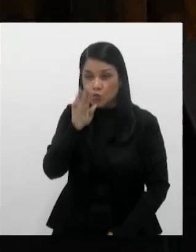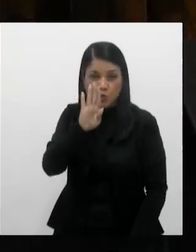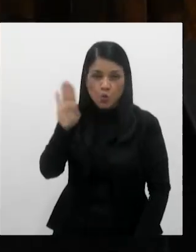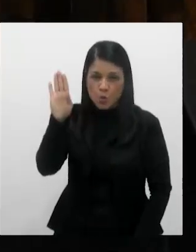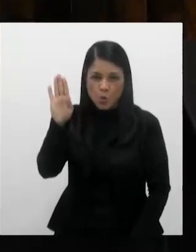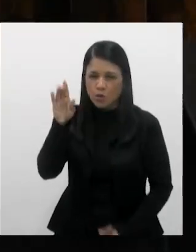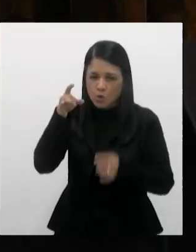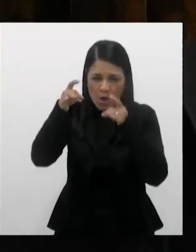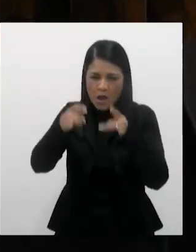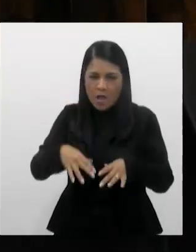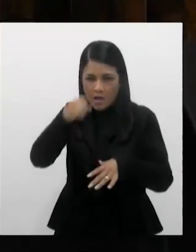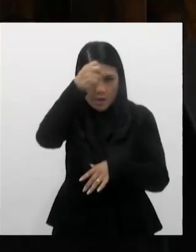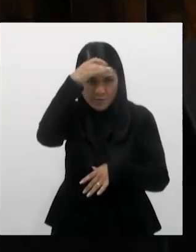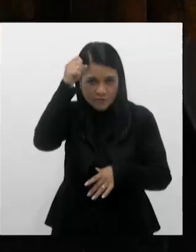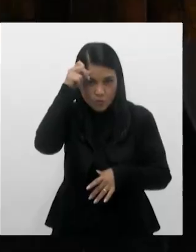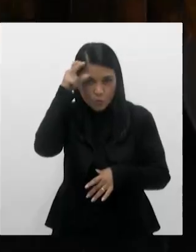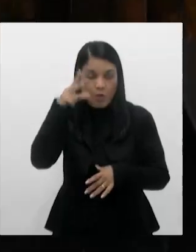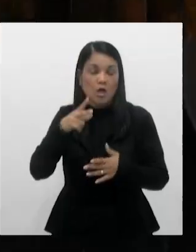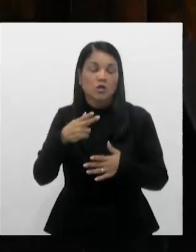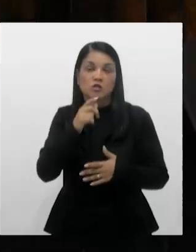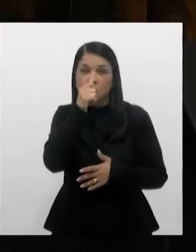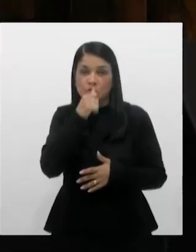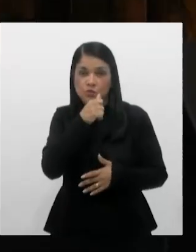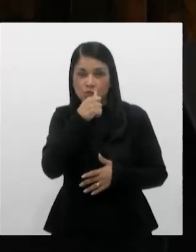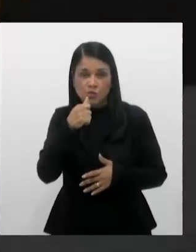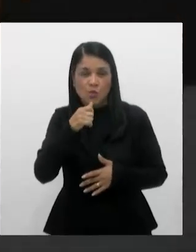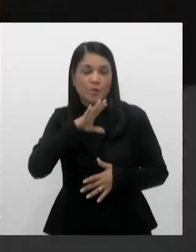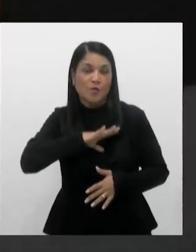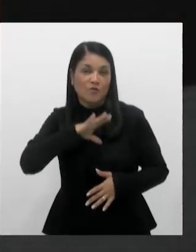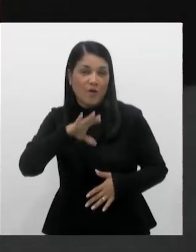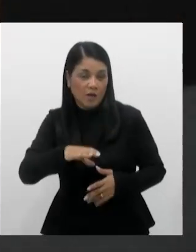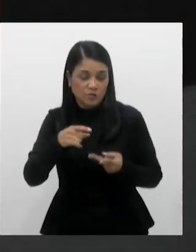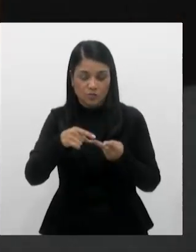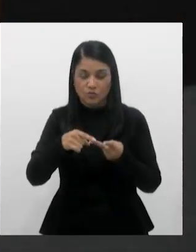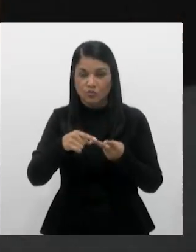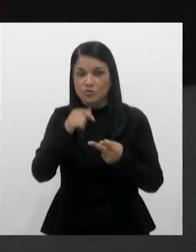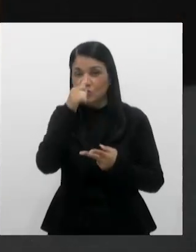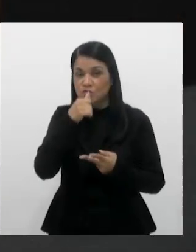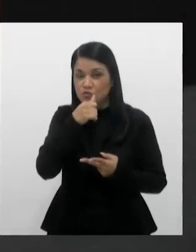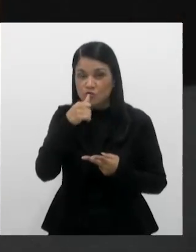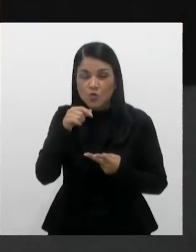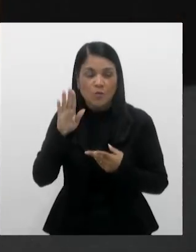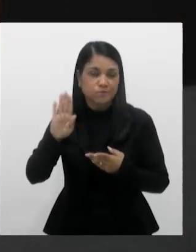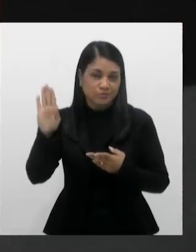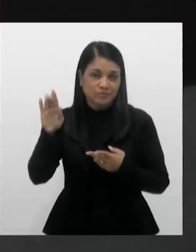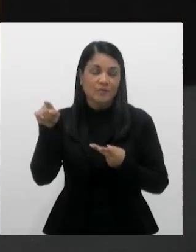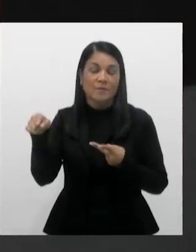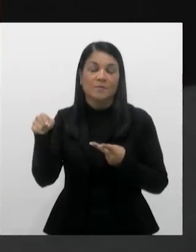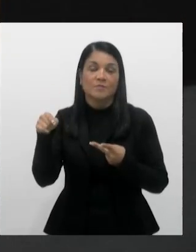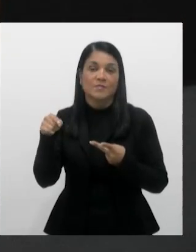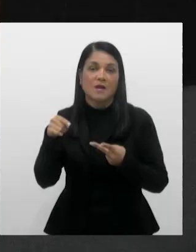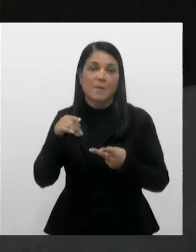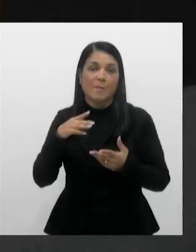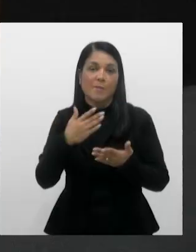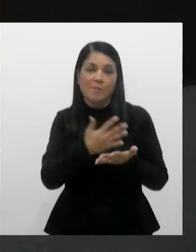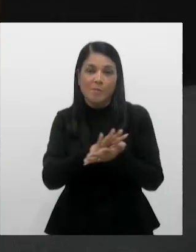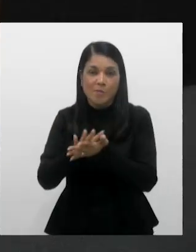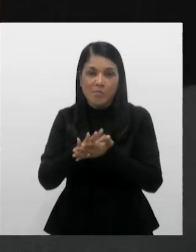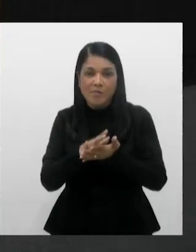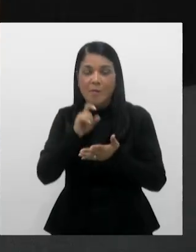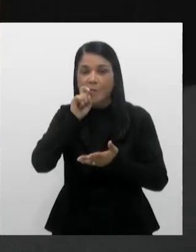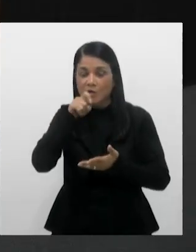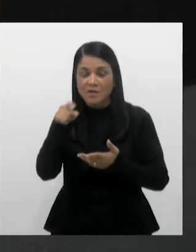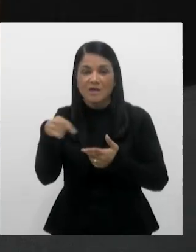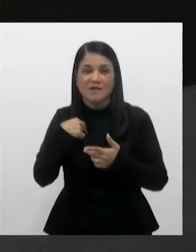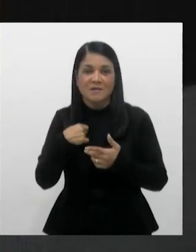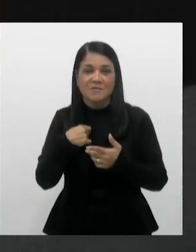Jurou pelo Vasco, jurou pela escola de samba, jurou pela Portela, jurou por tudo. e está saindo da prefeitura para poder ser candidato ao governo do